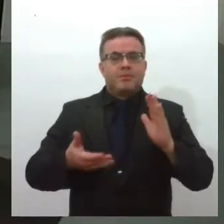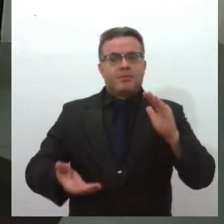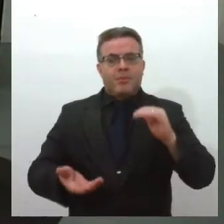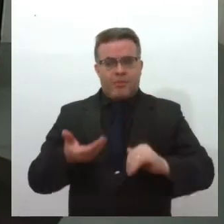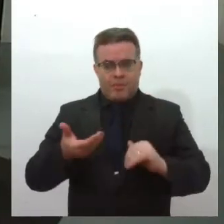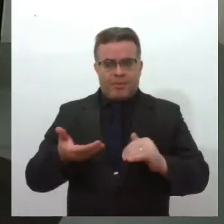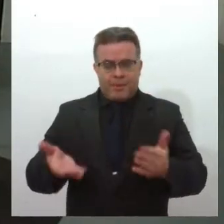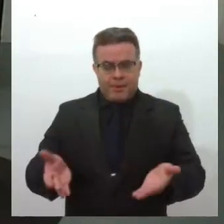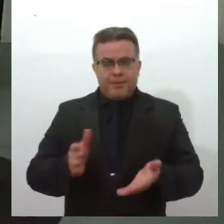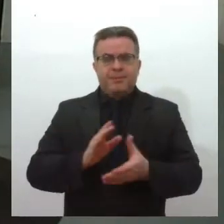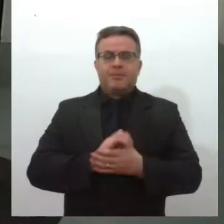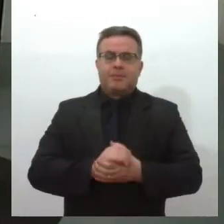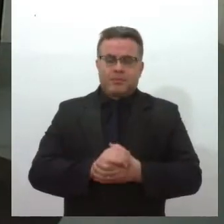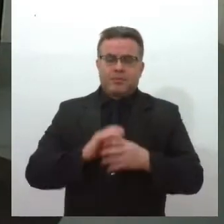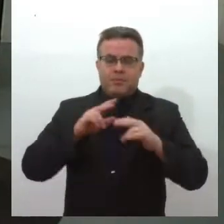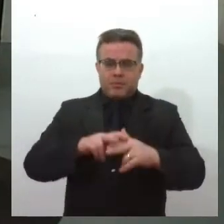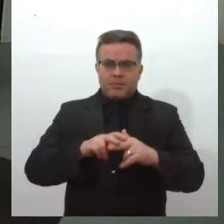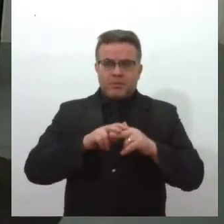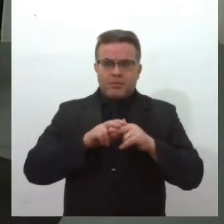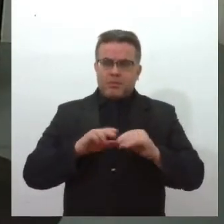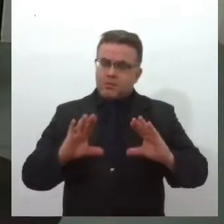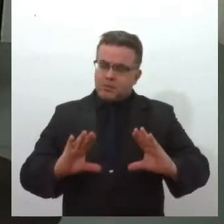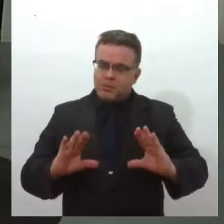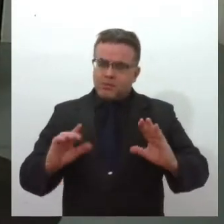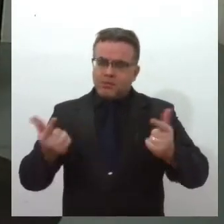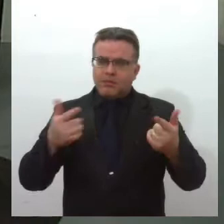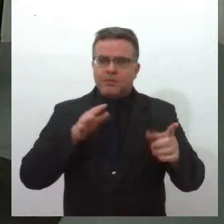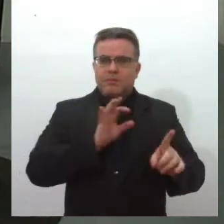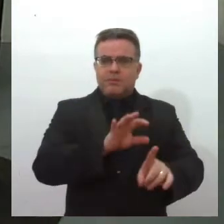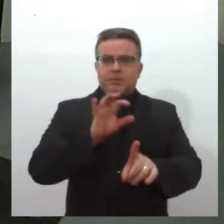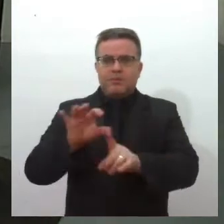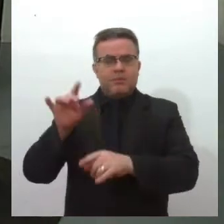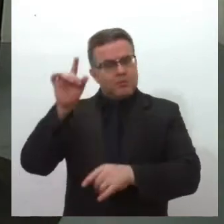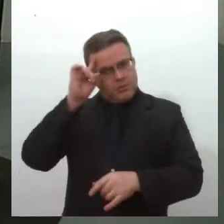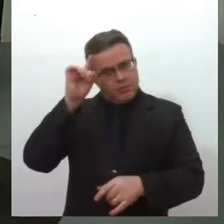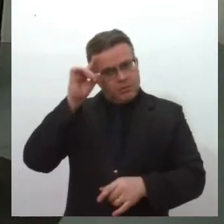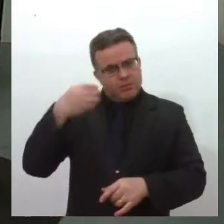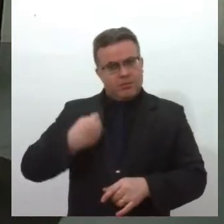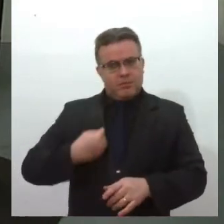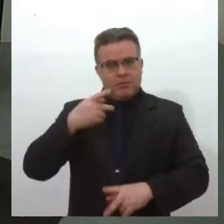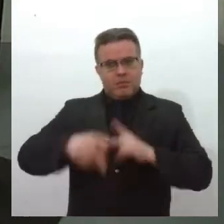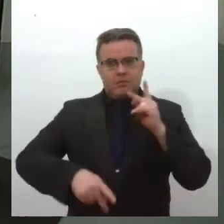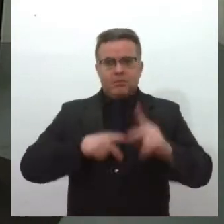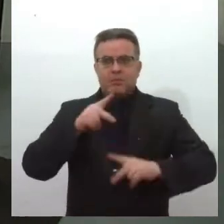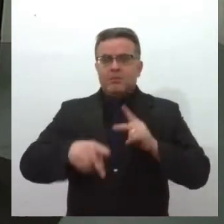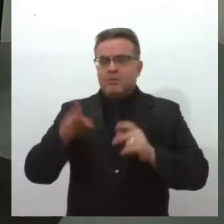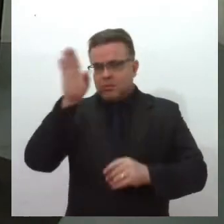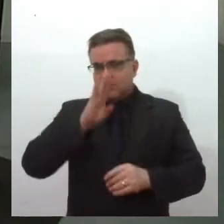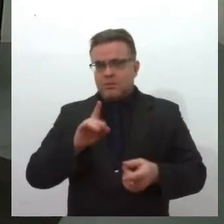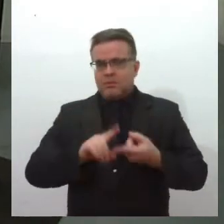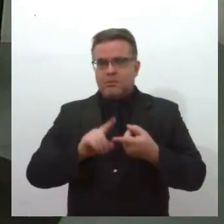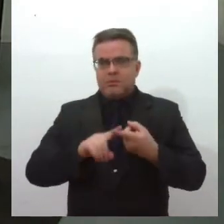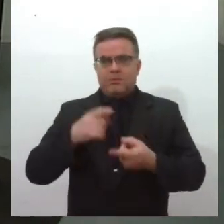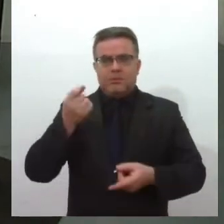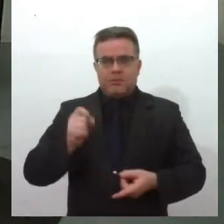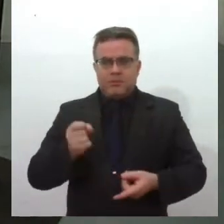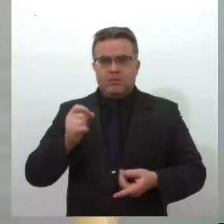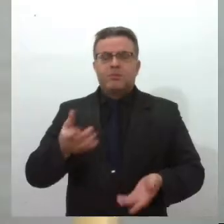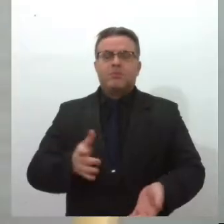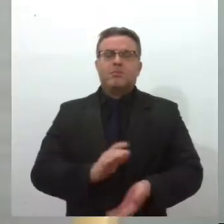dos Deputados. E que, é claro, repercutem no dia a dia da população brasileira e nossa daqui do estado de